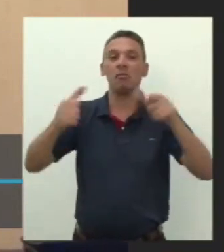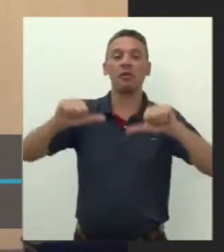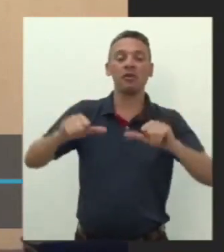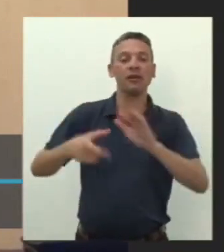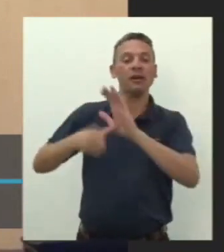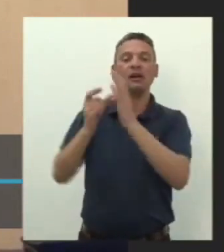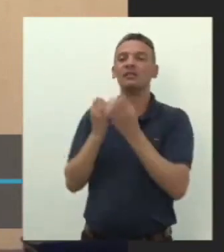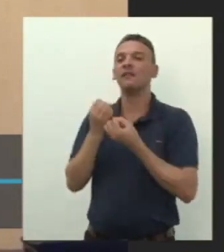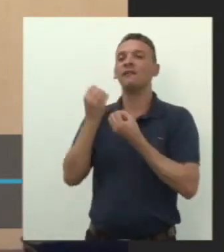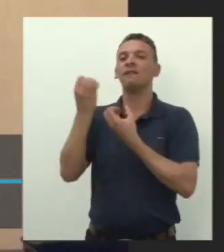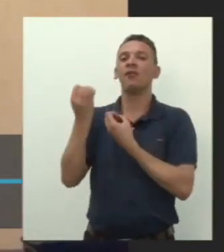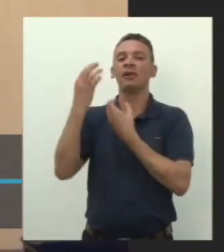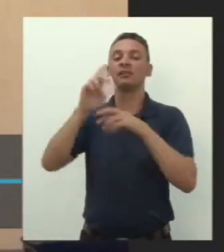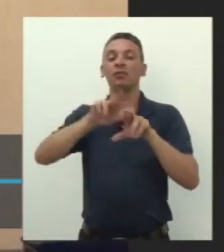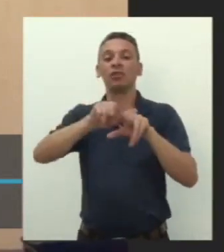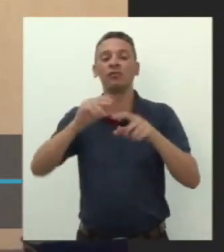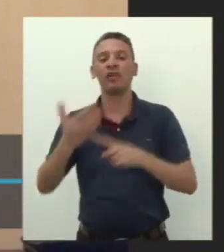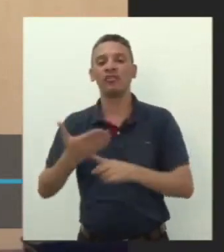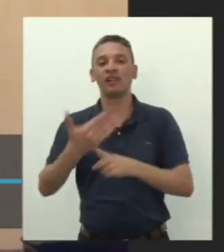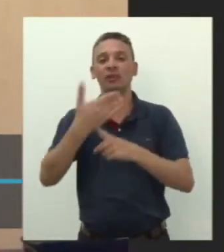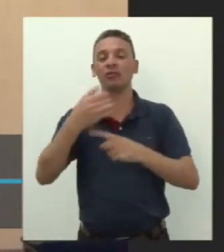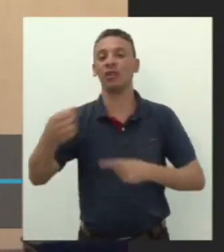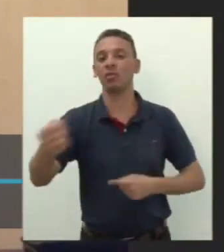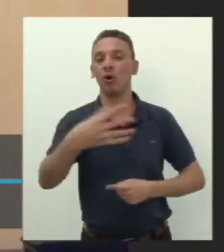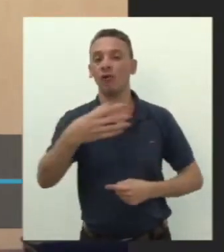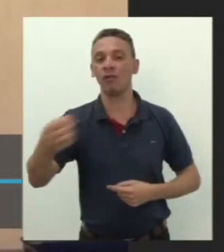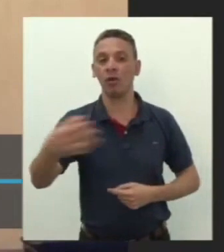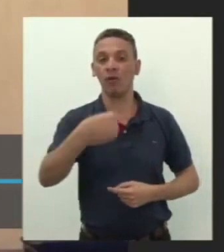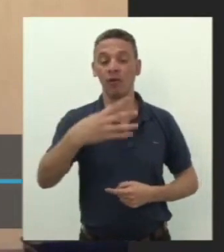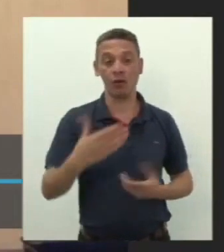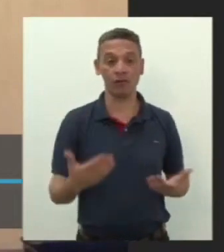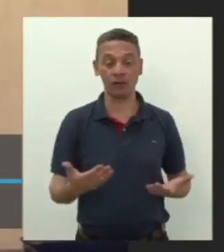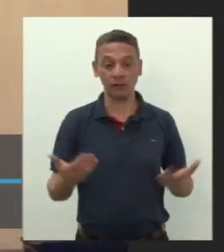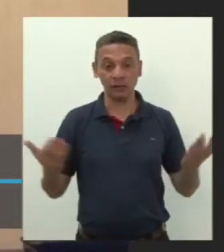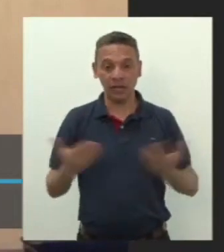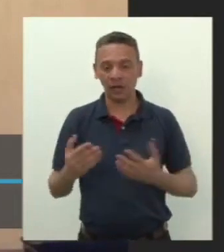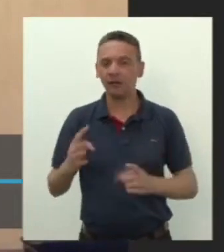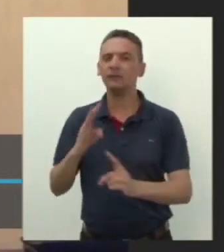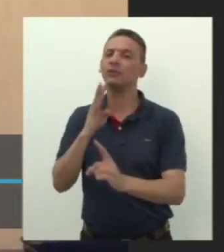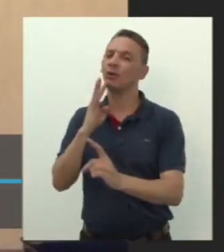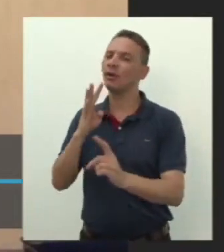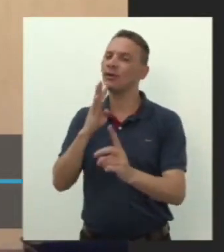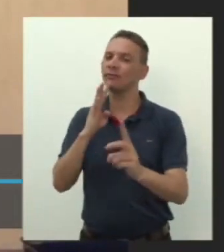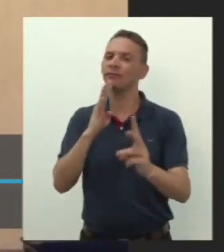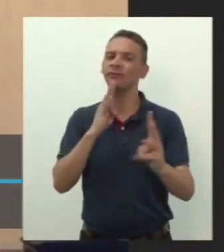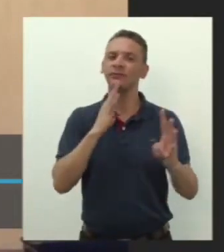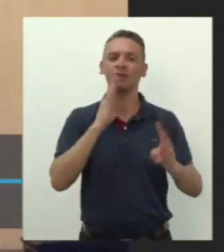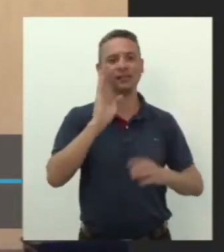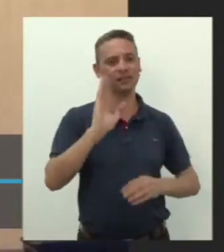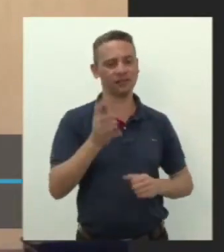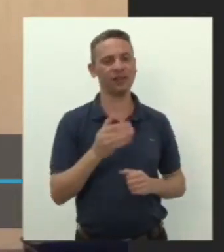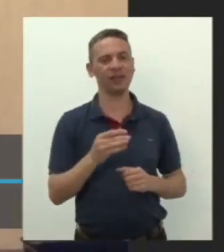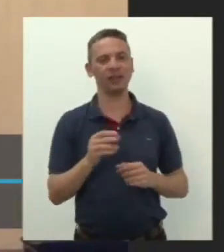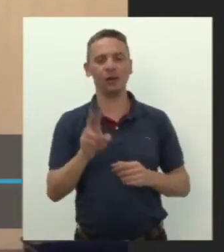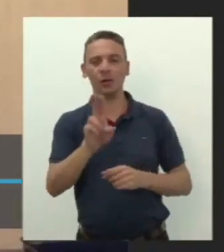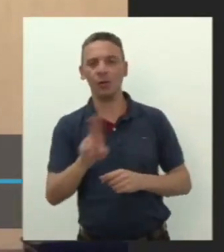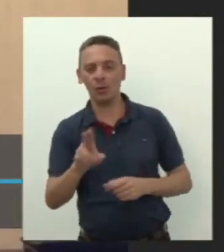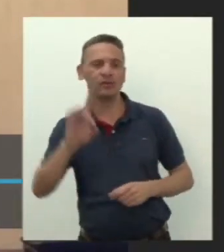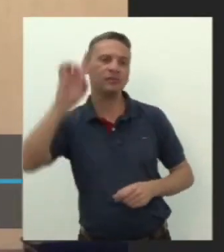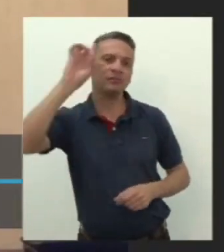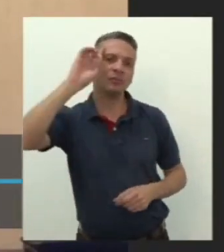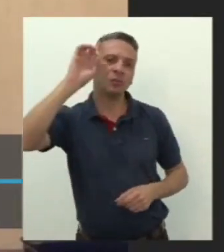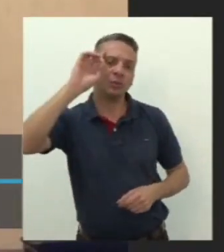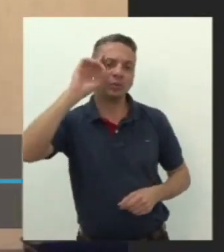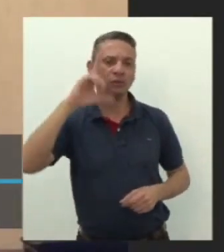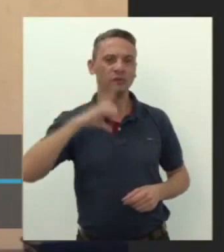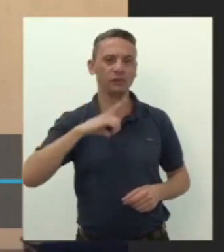de ferramentas, enfim, agora parece que a gente conhecendo as ferramentas, trabalhando com elas, fica até um pouco